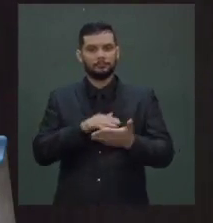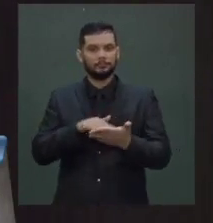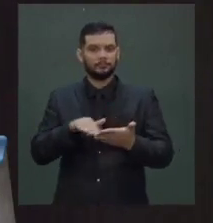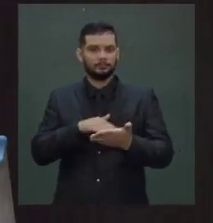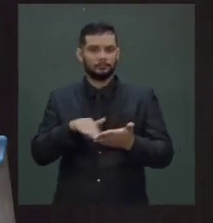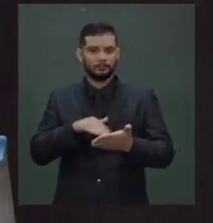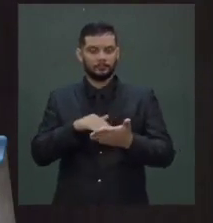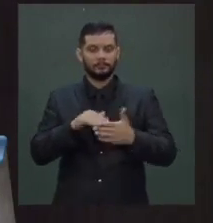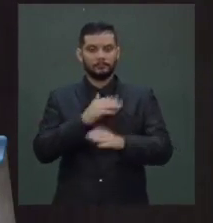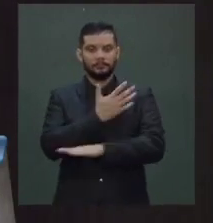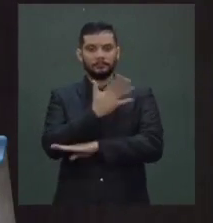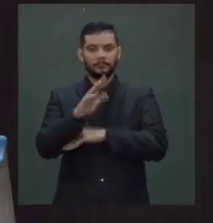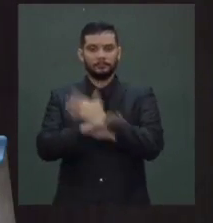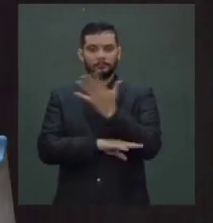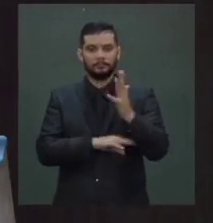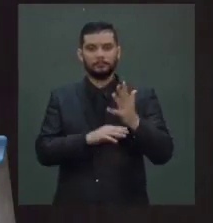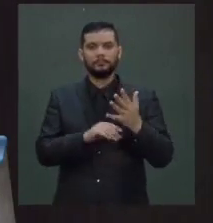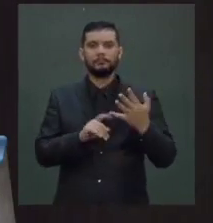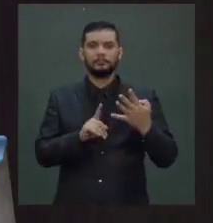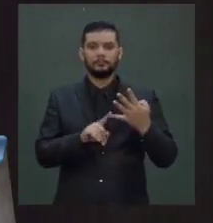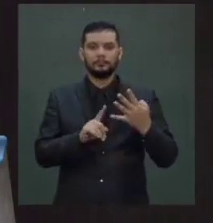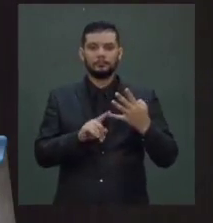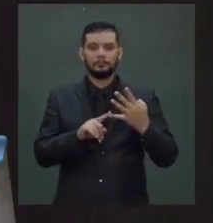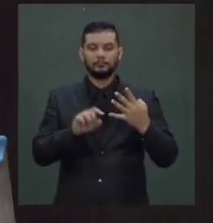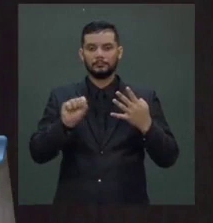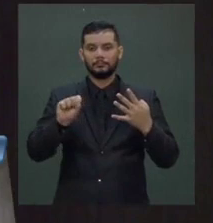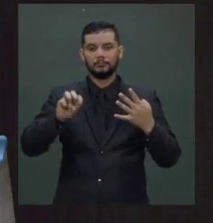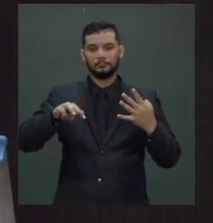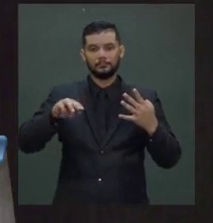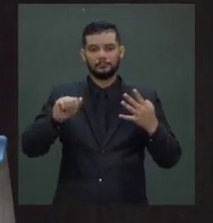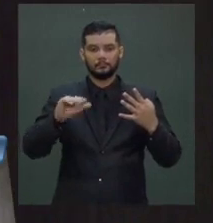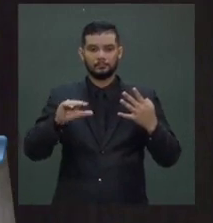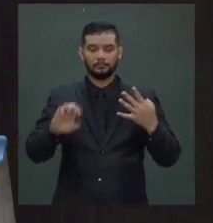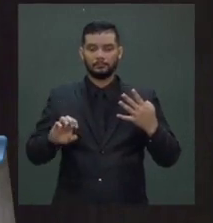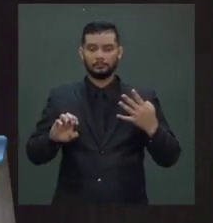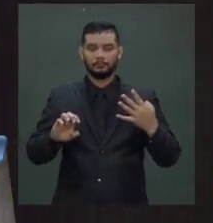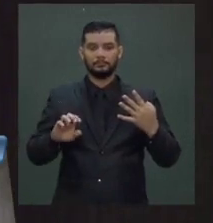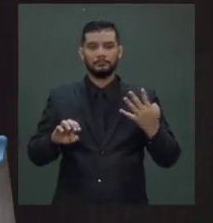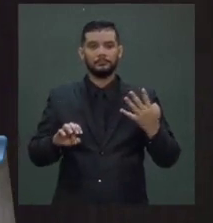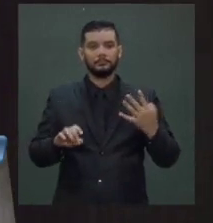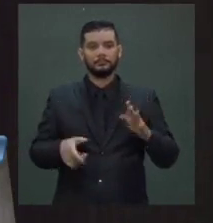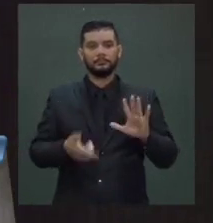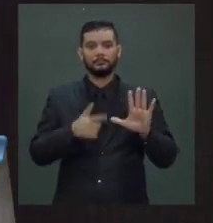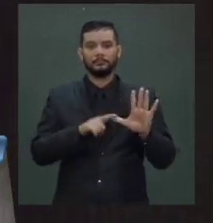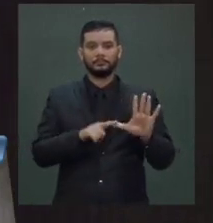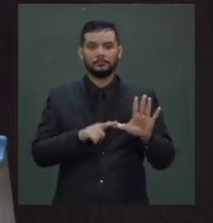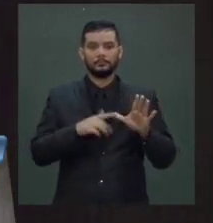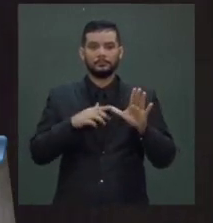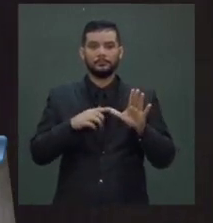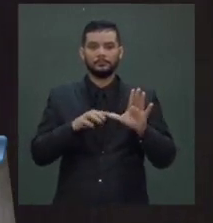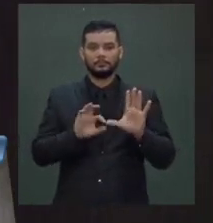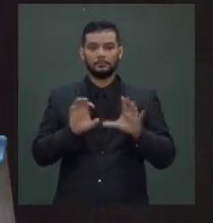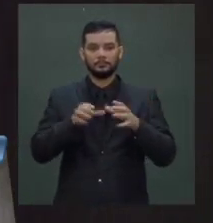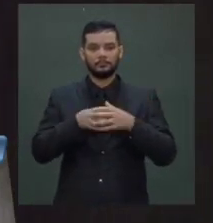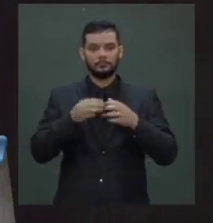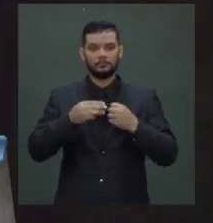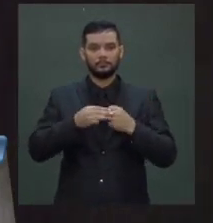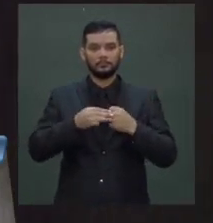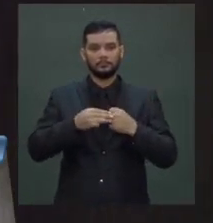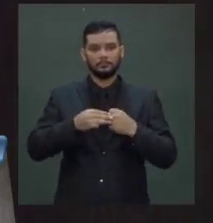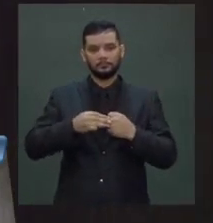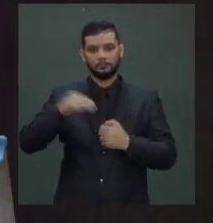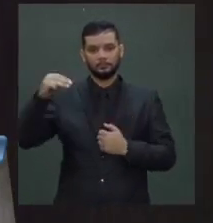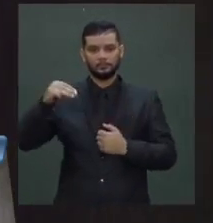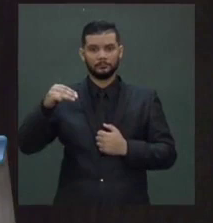Ambiente, a Autoridade Licenciadora do Estado, que é a SEMASSE, a Superintendência do Estado do Meio Ambiente, o mestrado em climatologia da